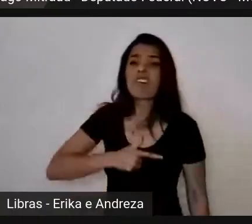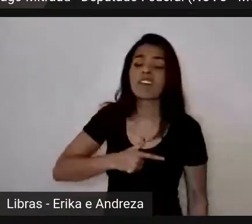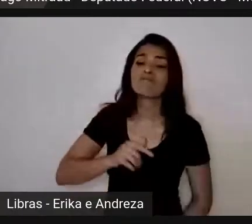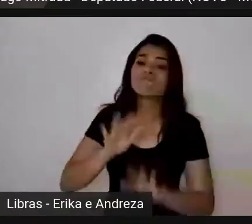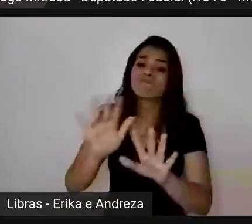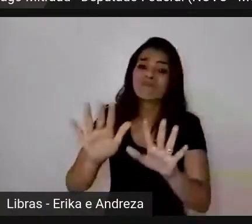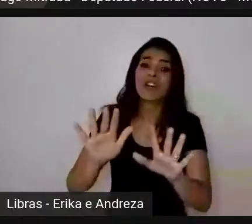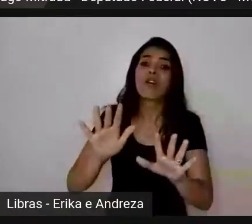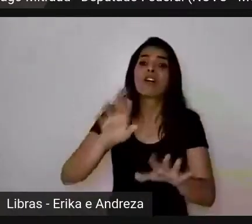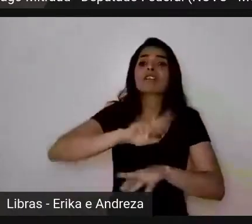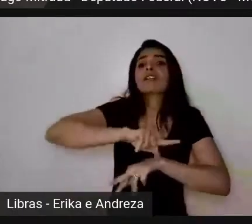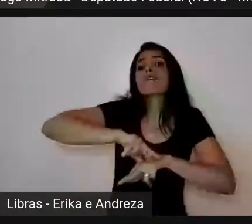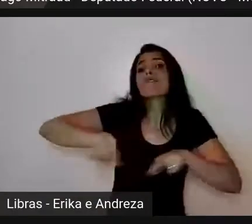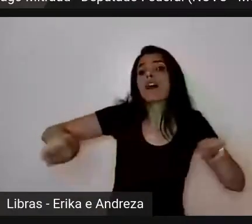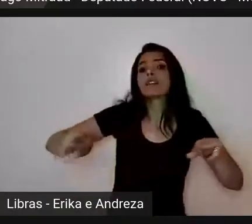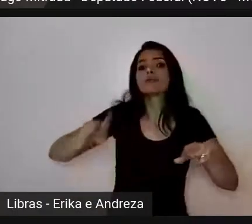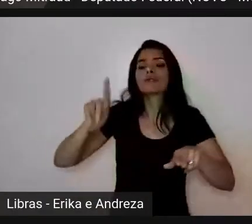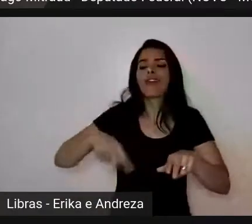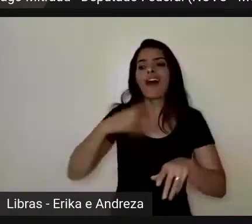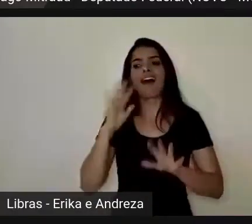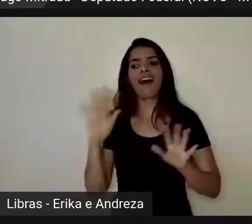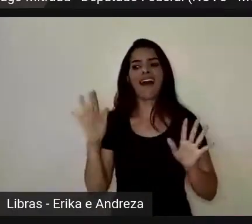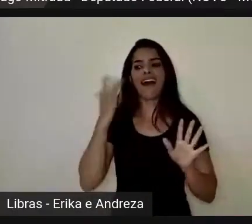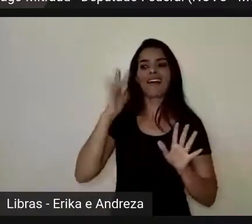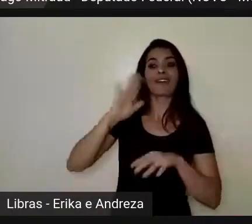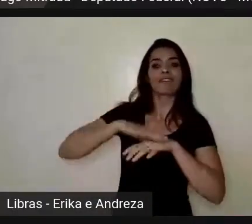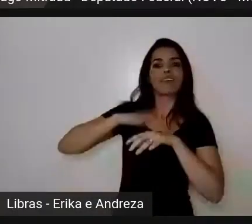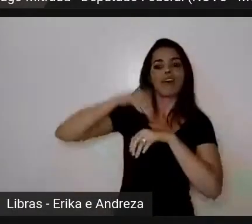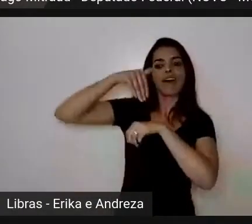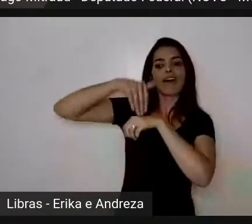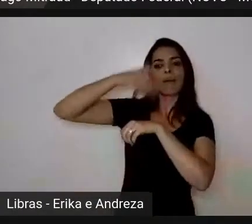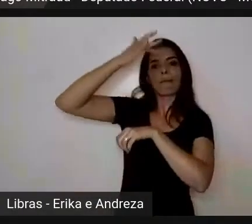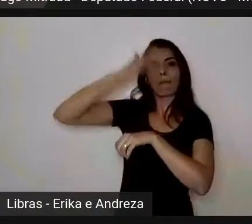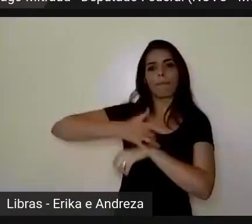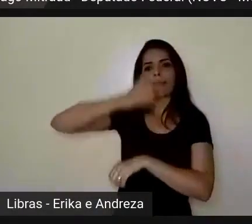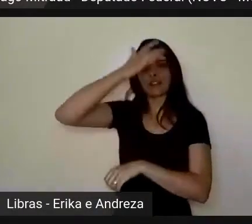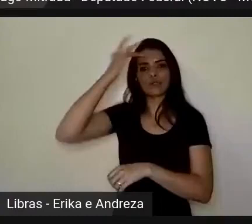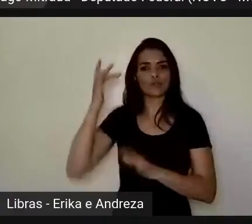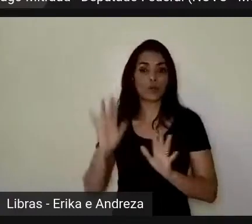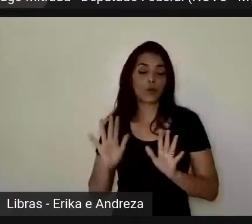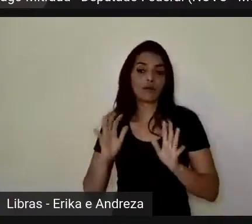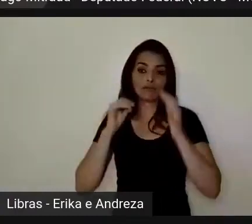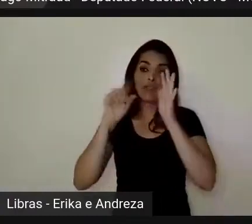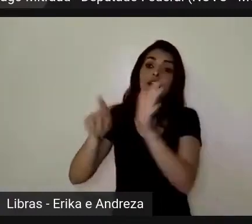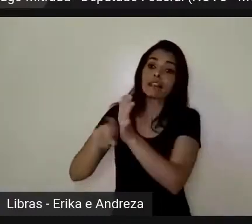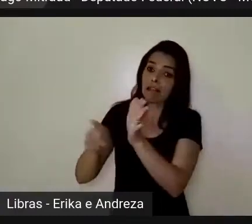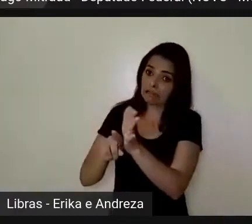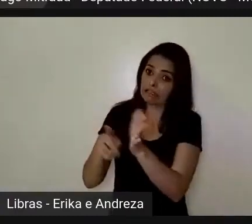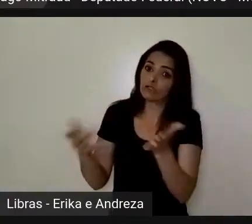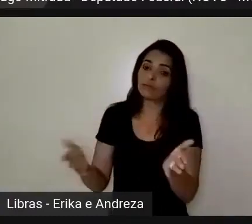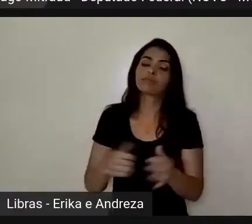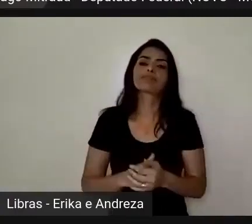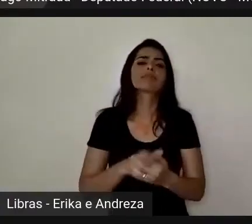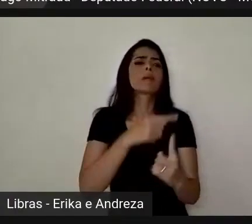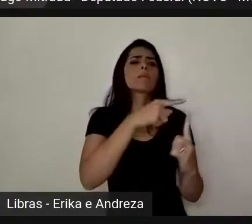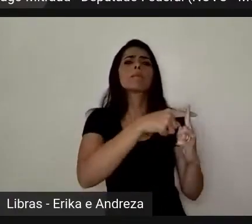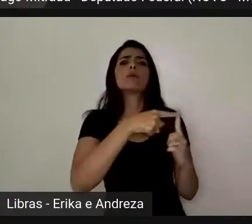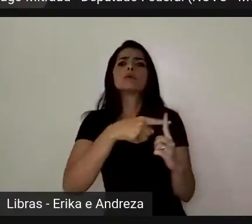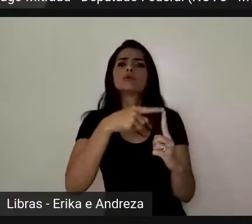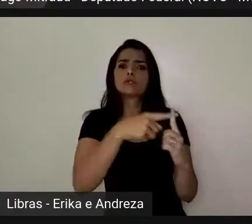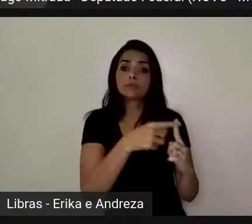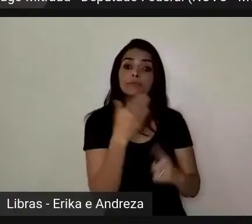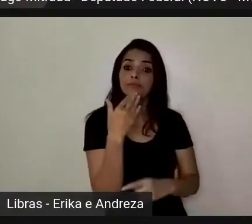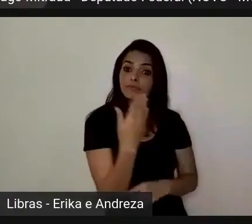sem número de subjetivismo. Esse é o ponto negativo que eu ouço das pessoas que me perguntam. Ponto positivo, em favor desse